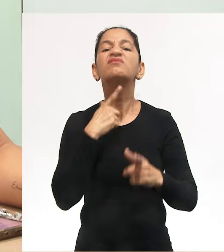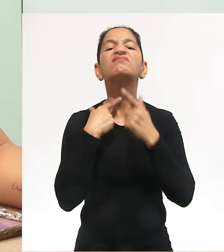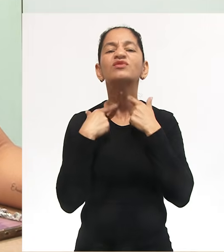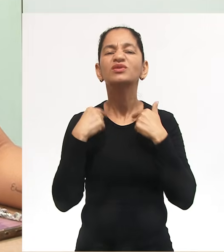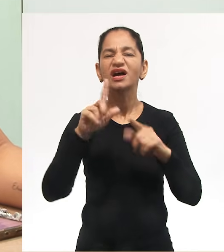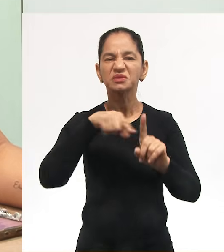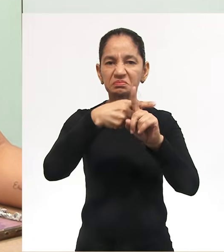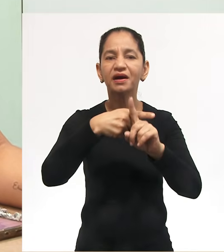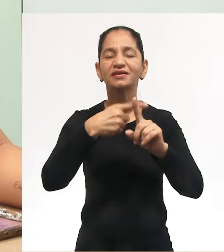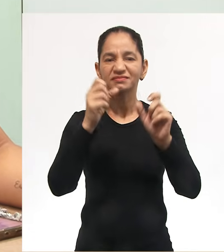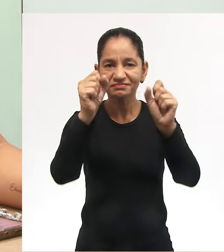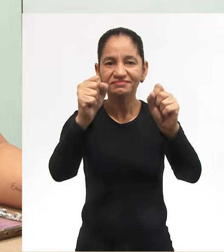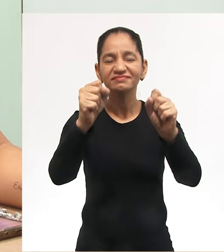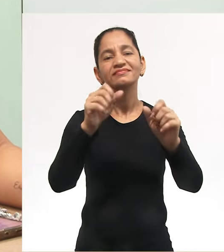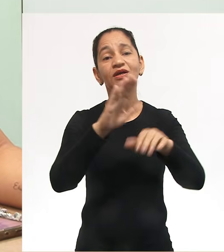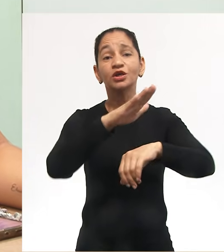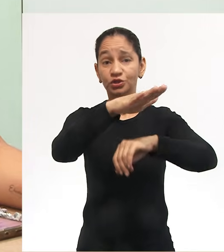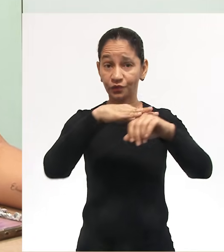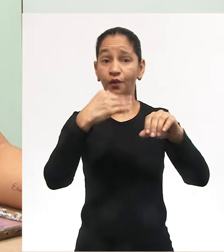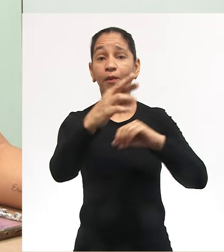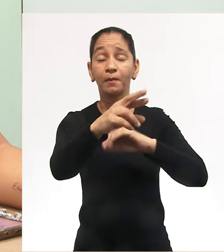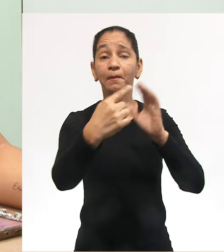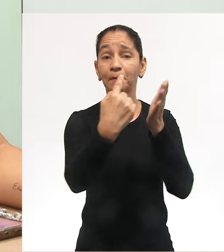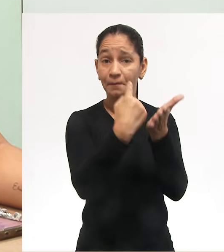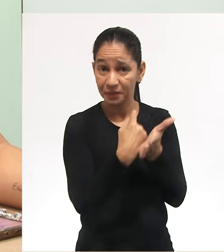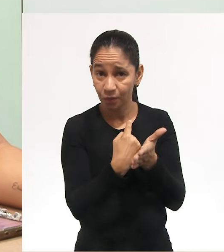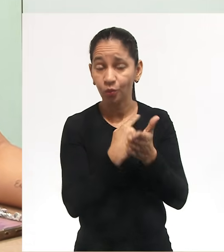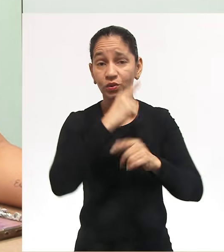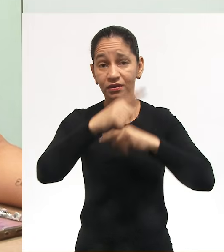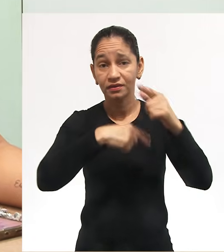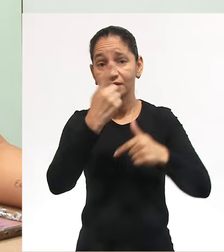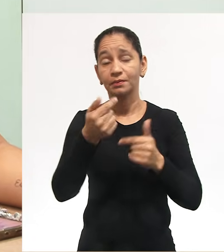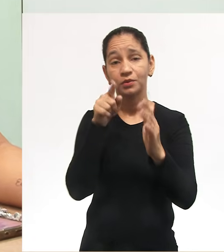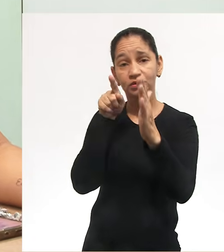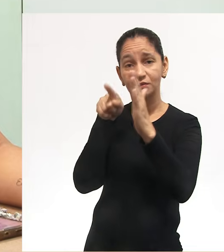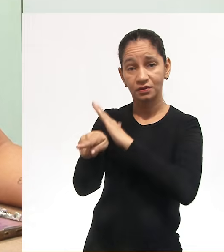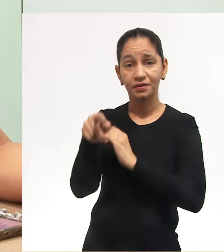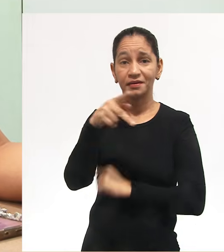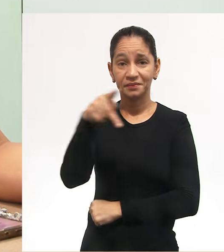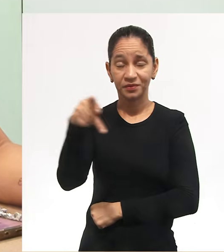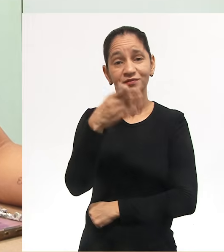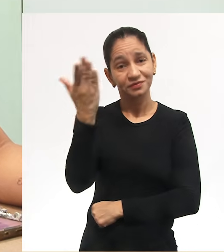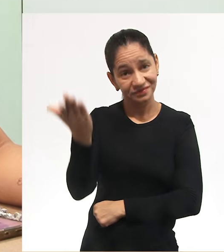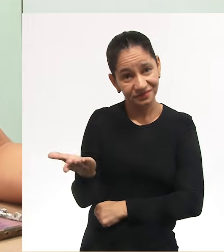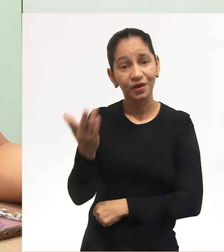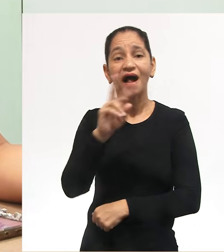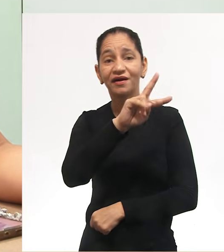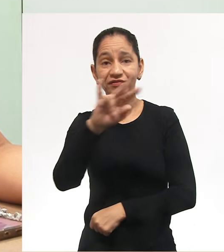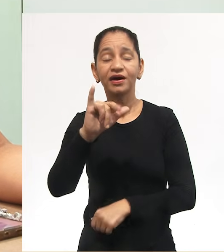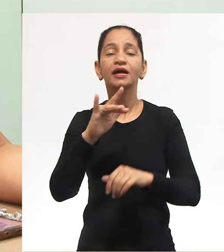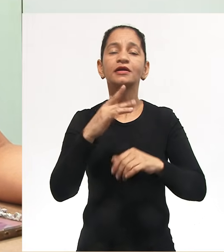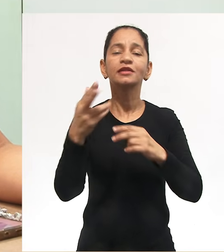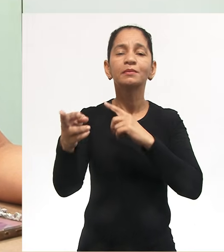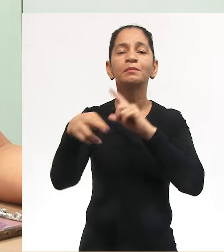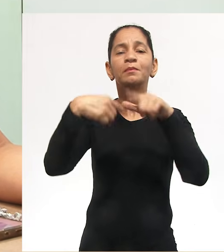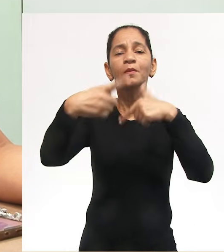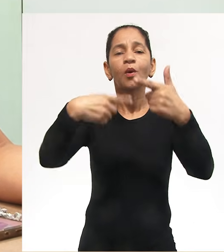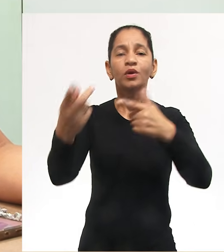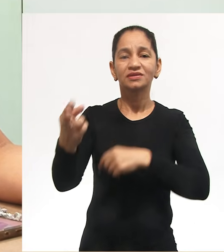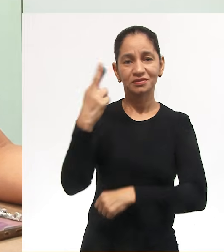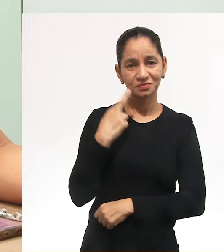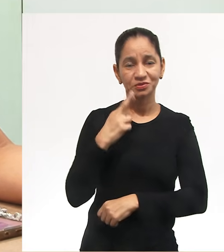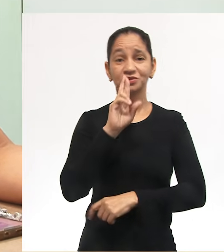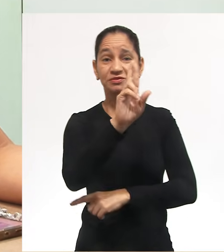responder aqui durante os 30 minutos do nosso programa, que é para ficar com vontade de quero mais, é claro. A gente responde depois, encaminha as perguntas